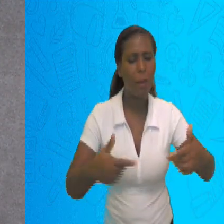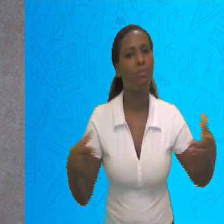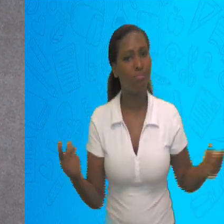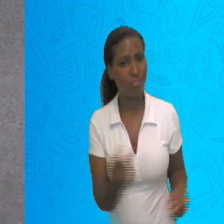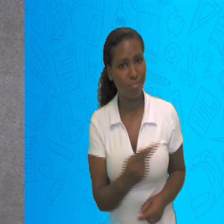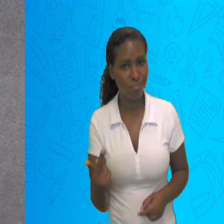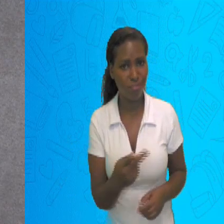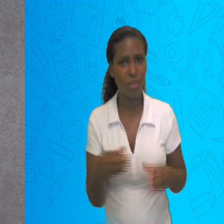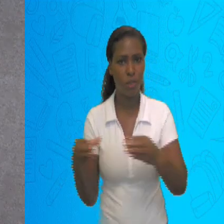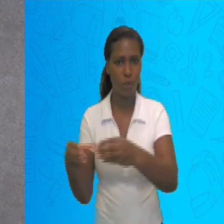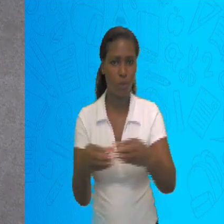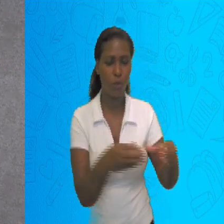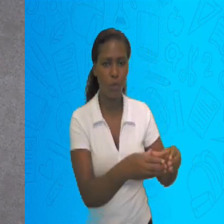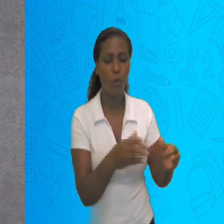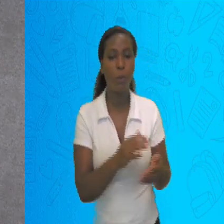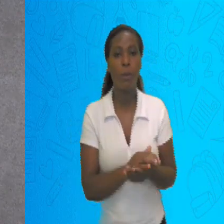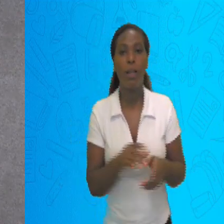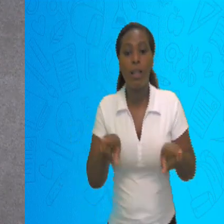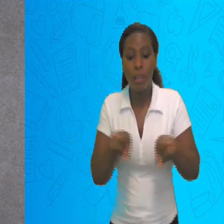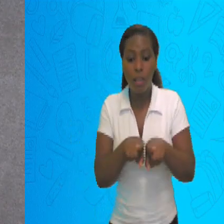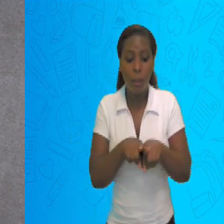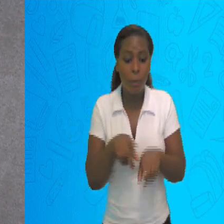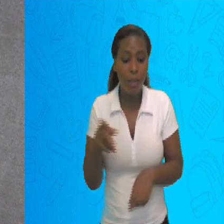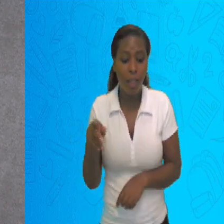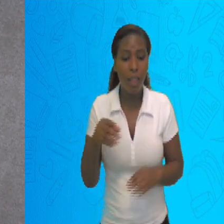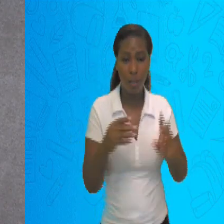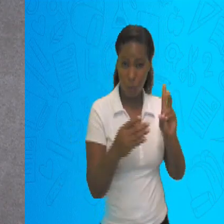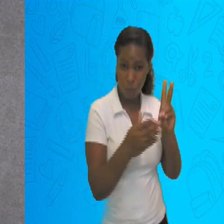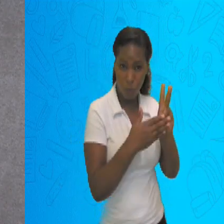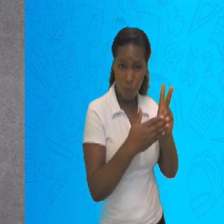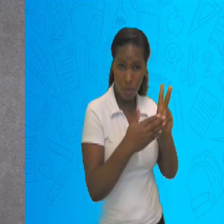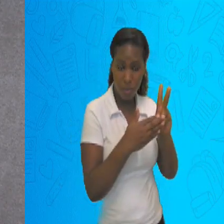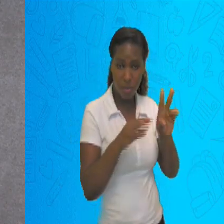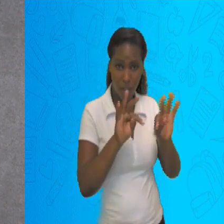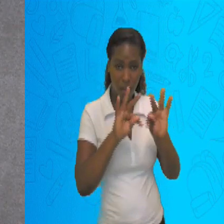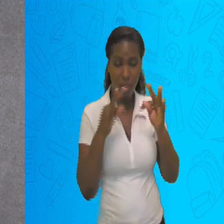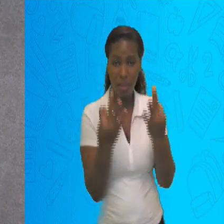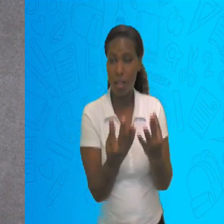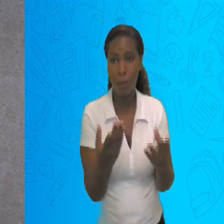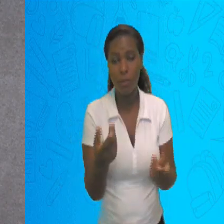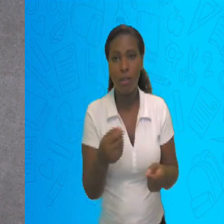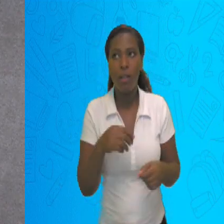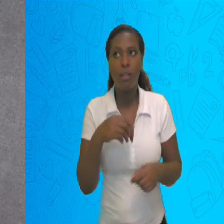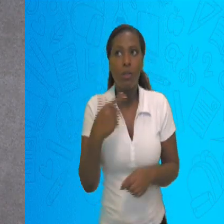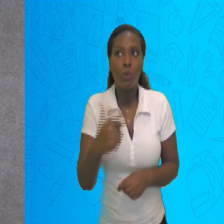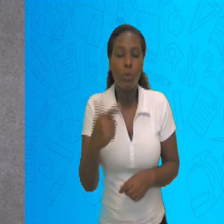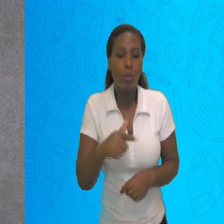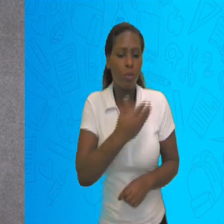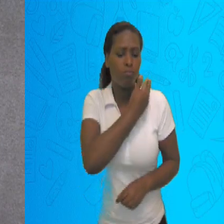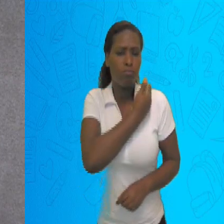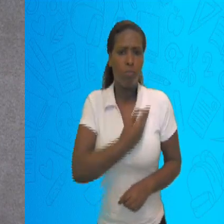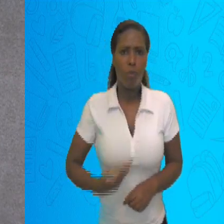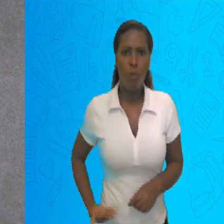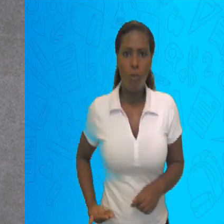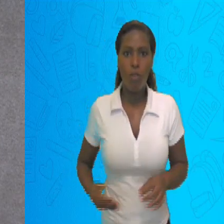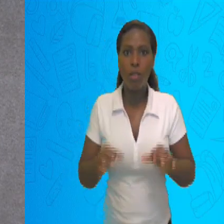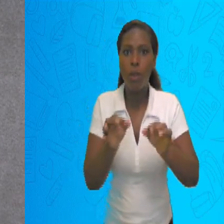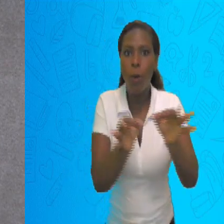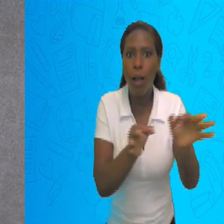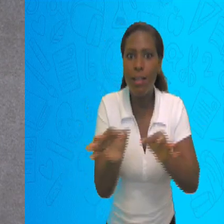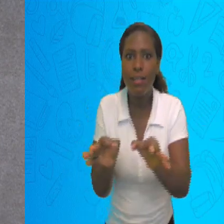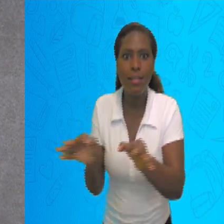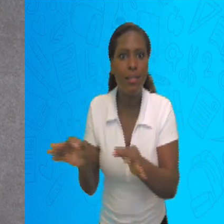Estado organizado. Eles não tinham, por exemplo, o poder centralizado de um